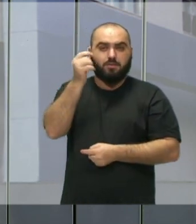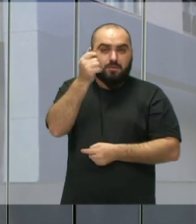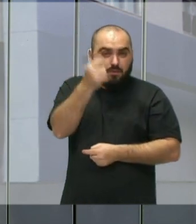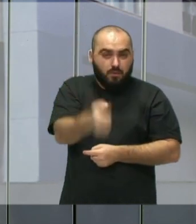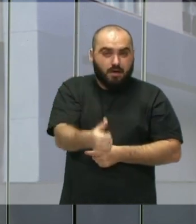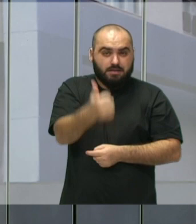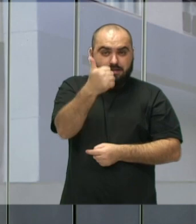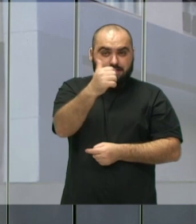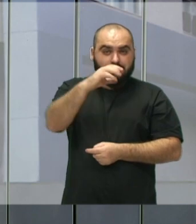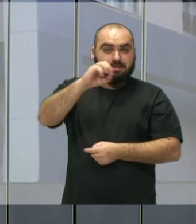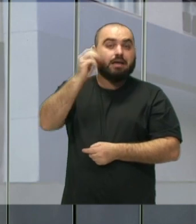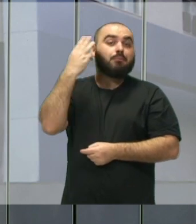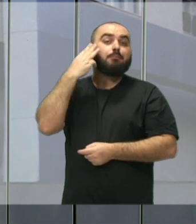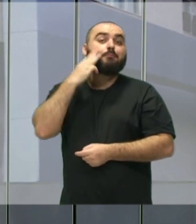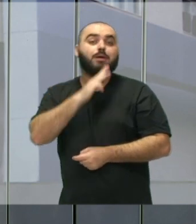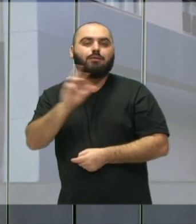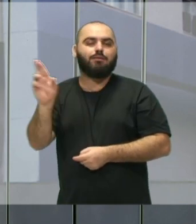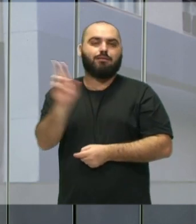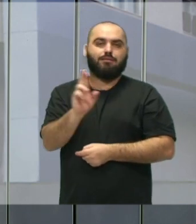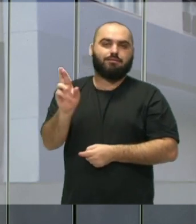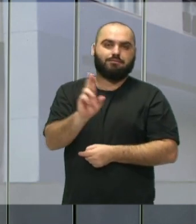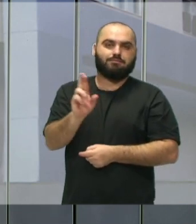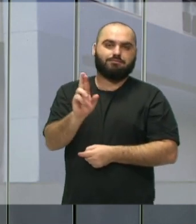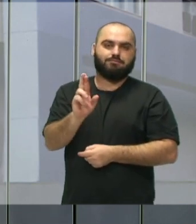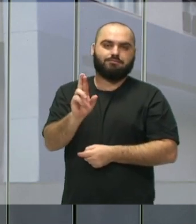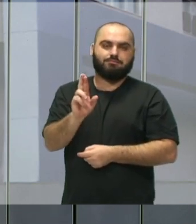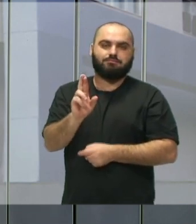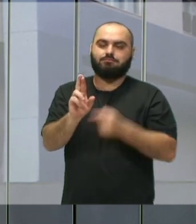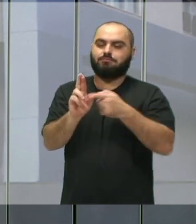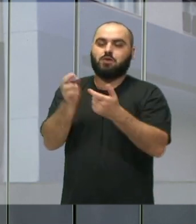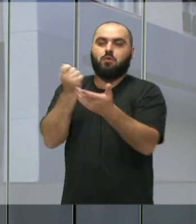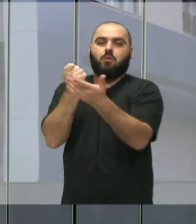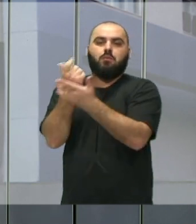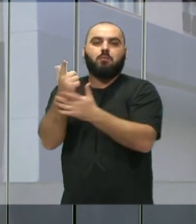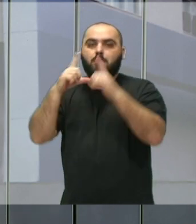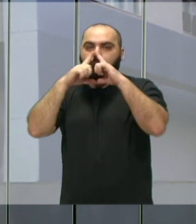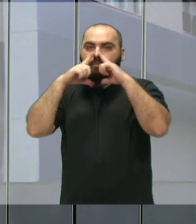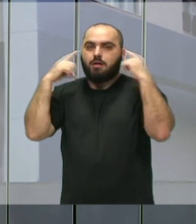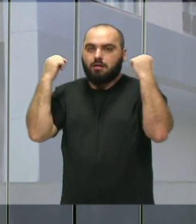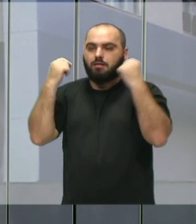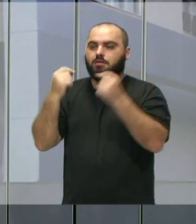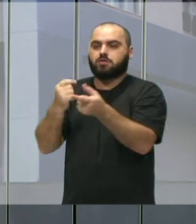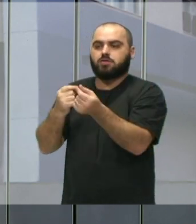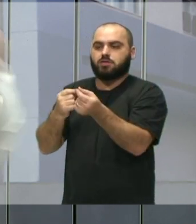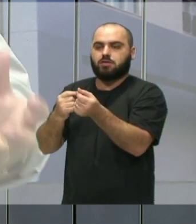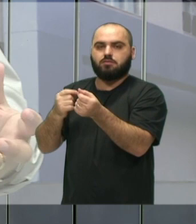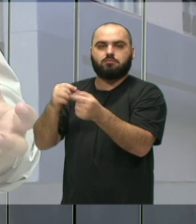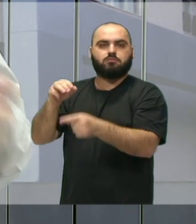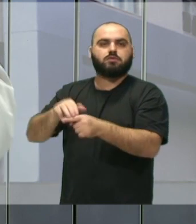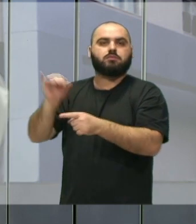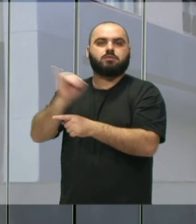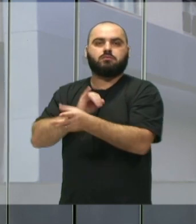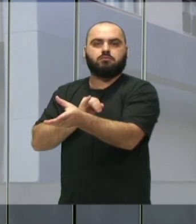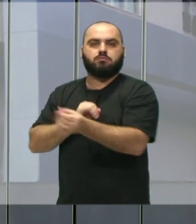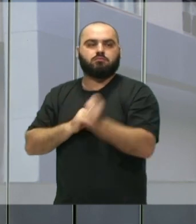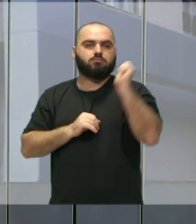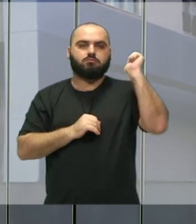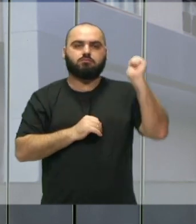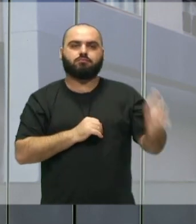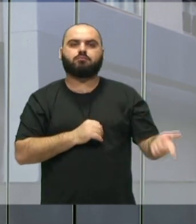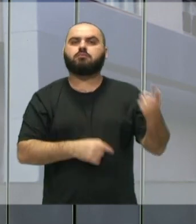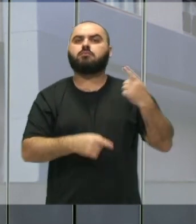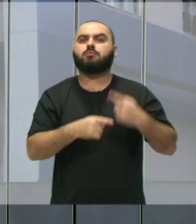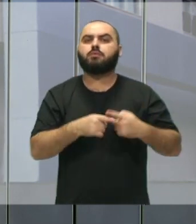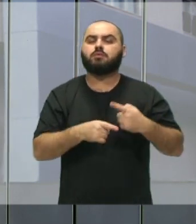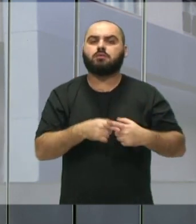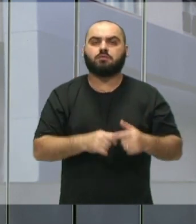10 milhões de reais, uma compra que lesou o cofre público. De que maneira? Porque